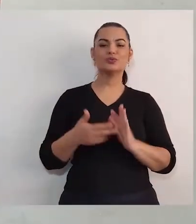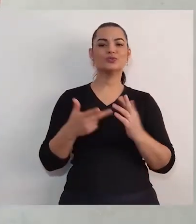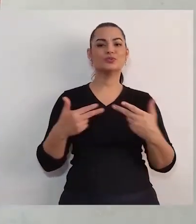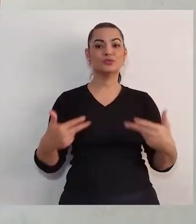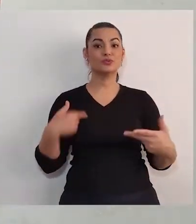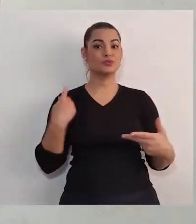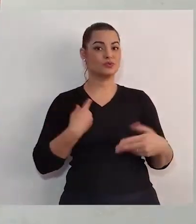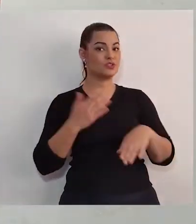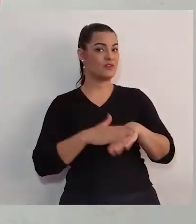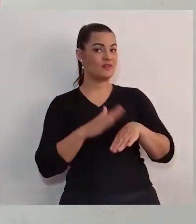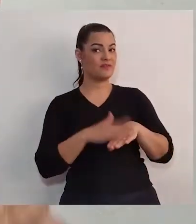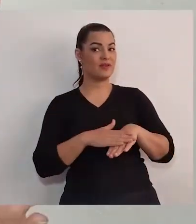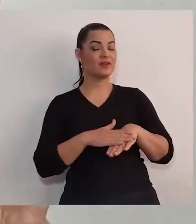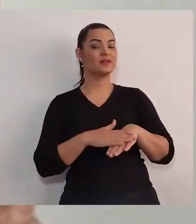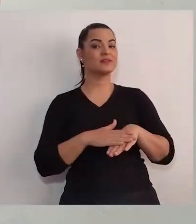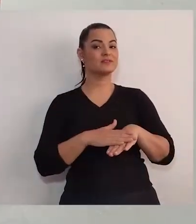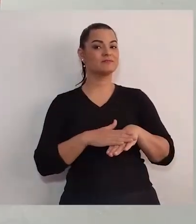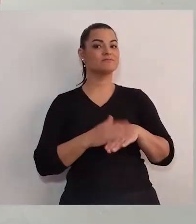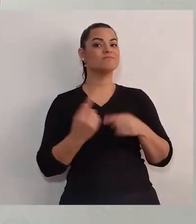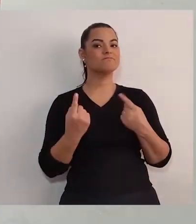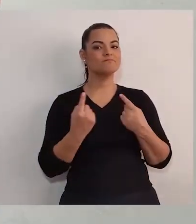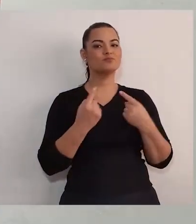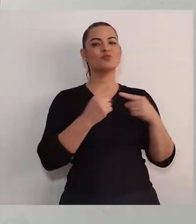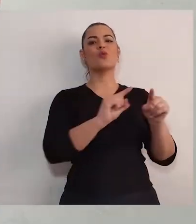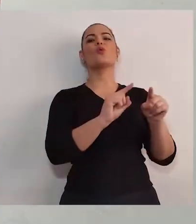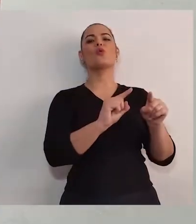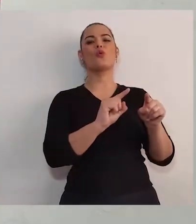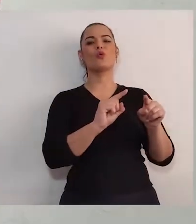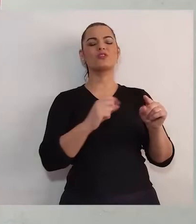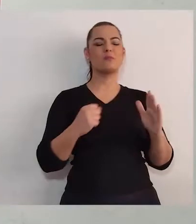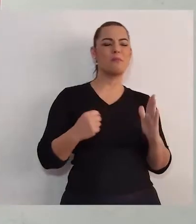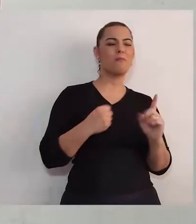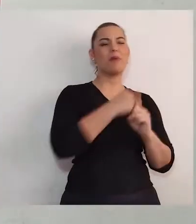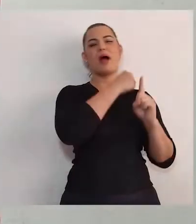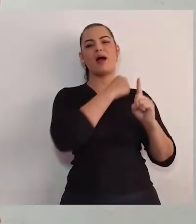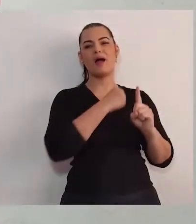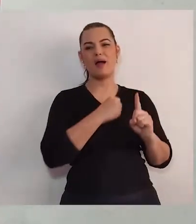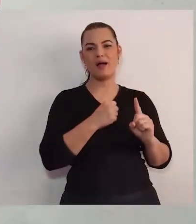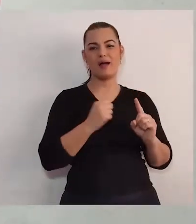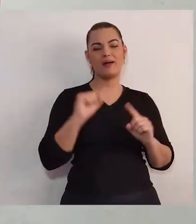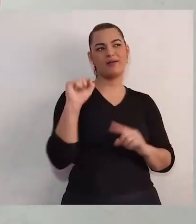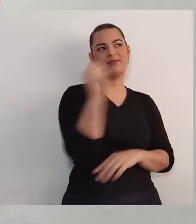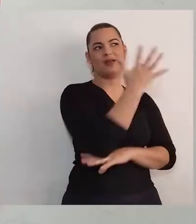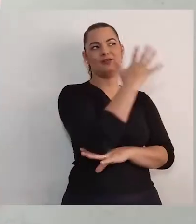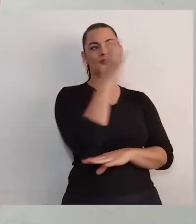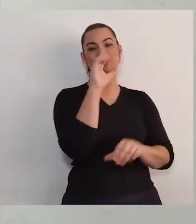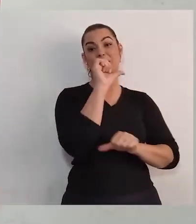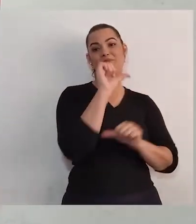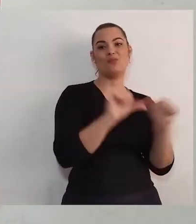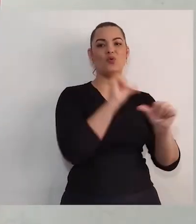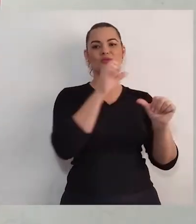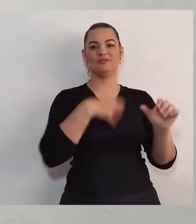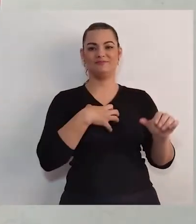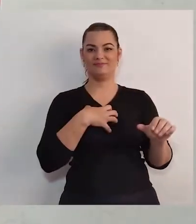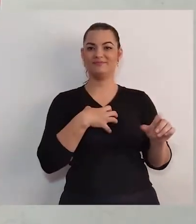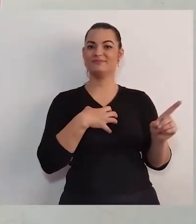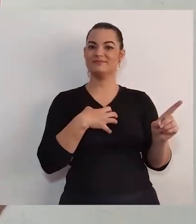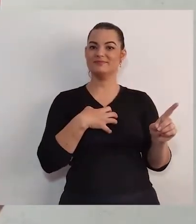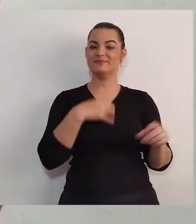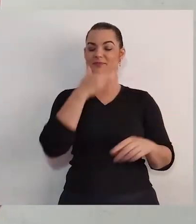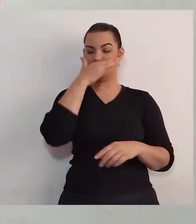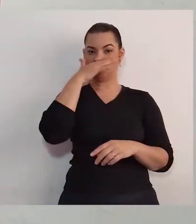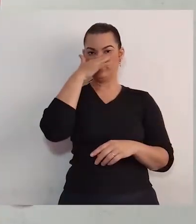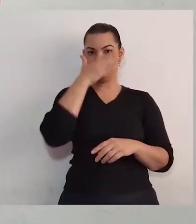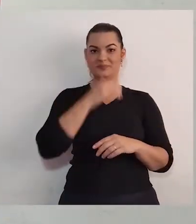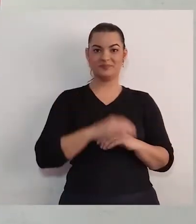Tudo que nós fazemos causa algum tipo de impacto, provoca algum tipo de mudança.